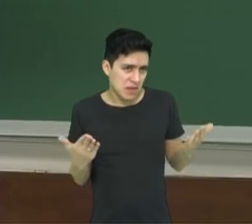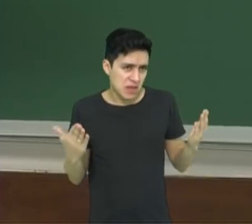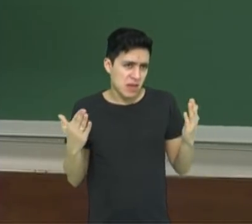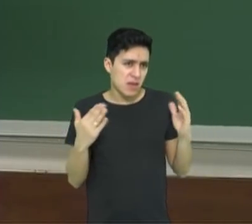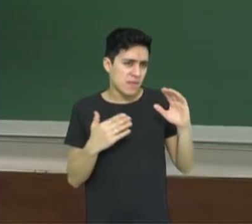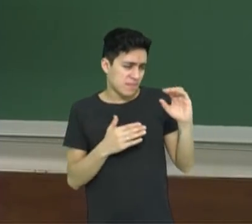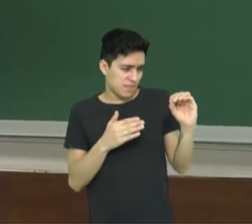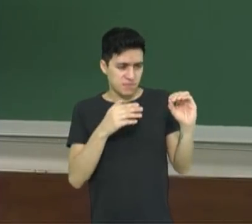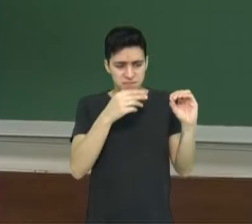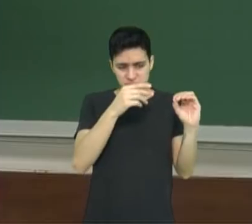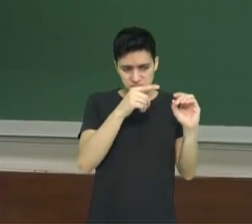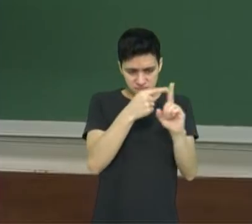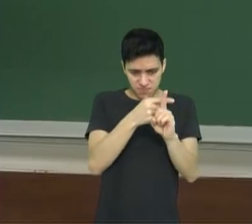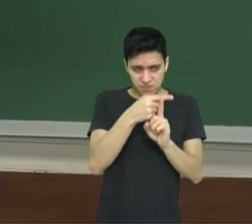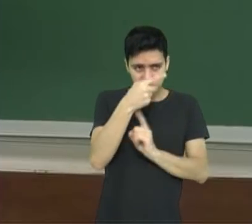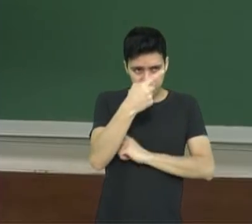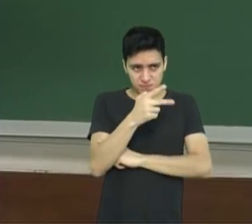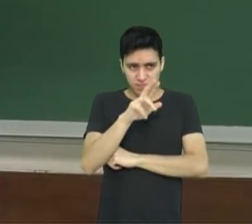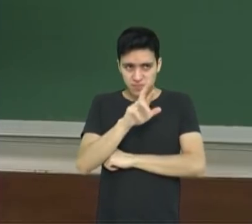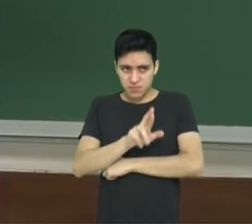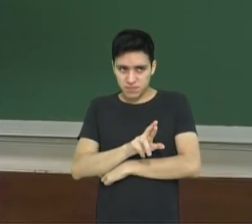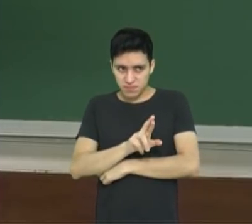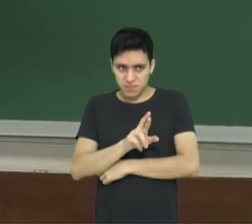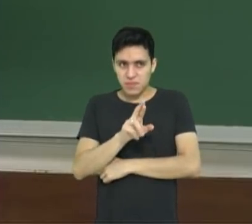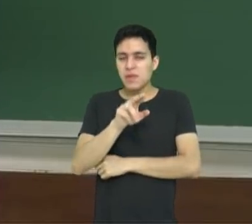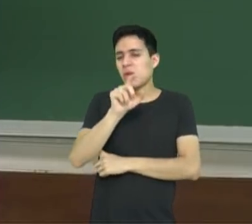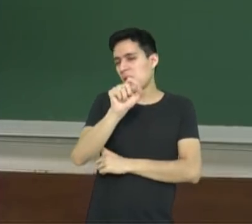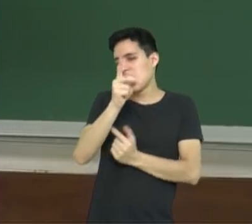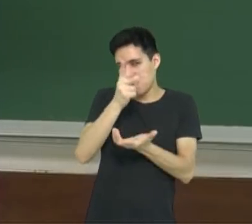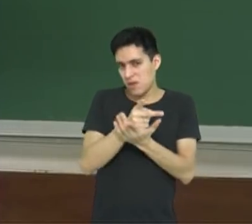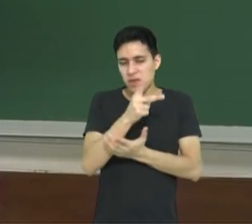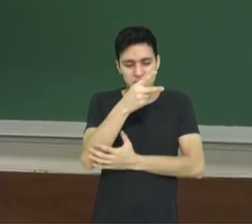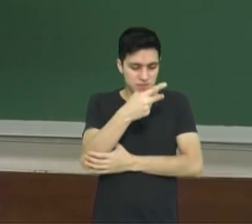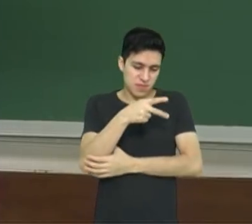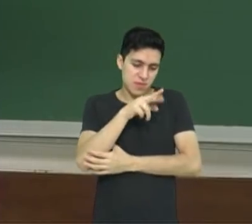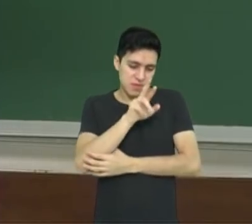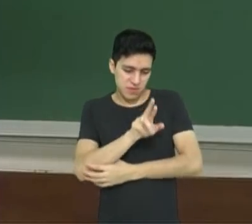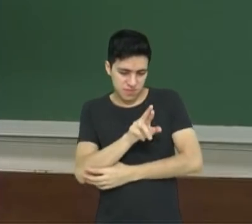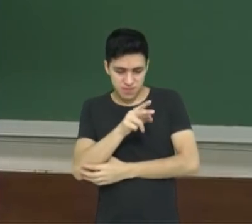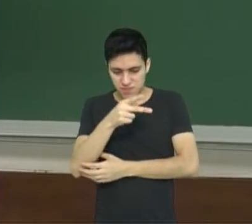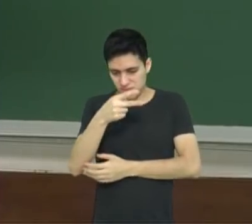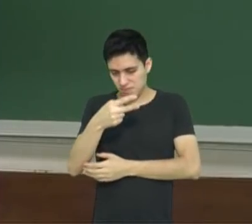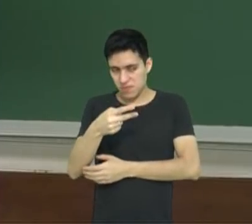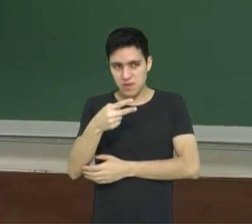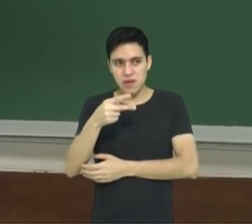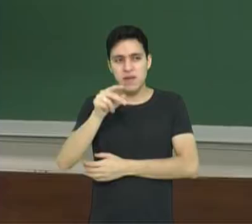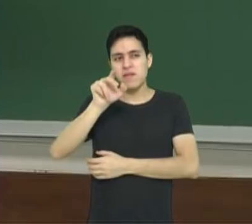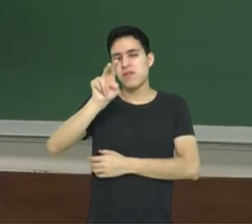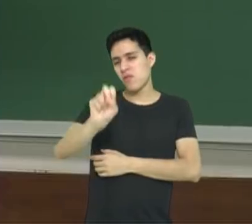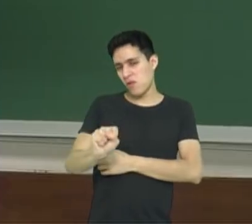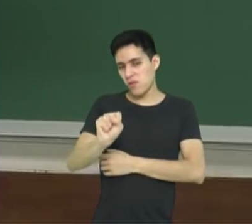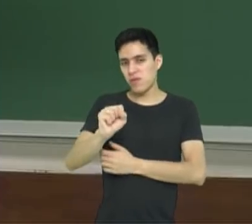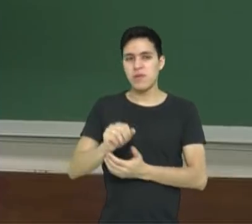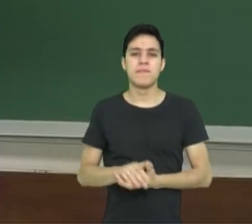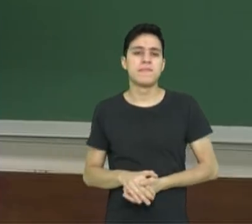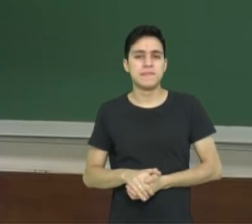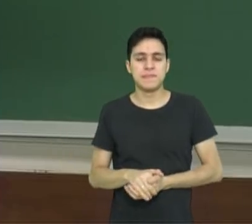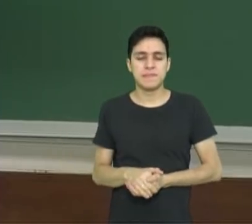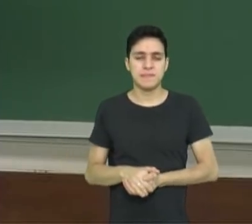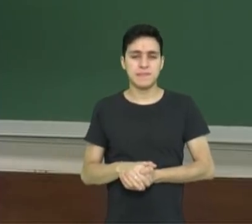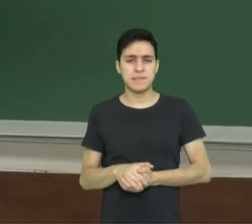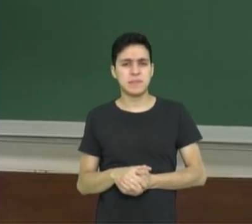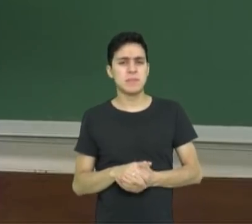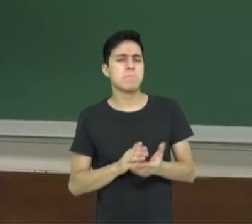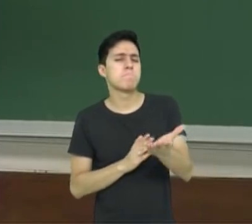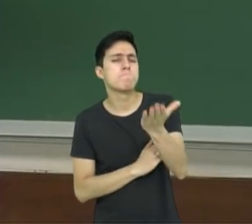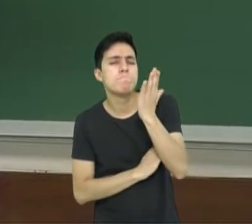assim, 0 mais 2R continua sendo o 2R, tá bom? Igual a 28.